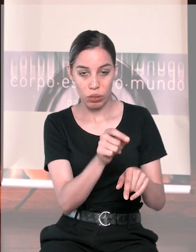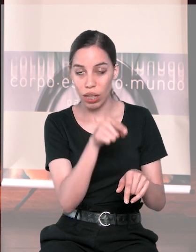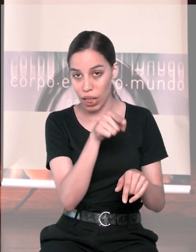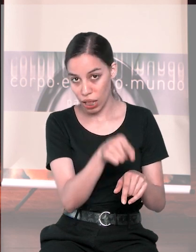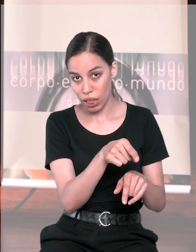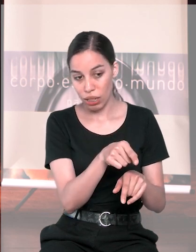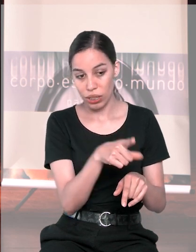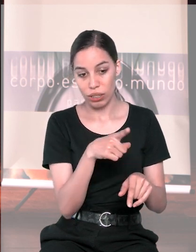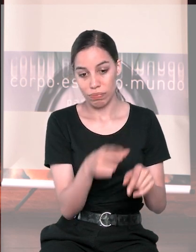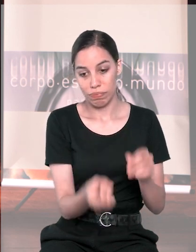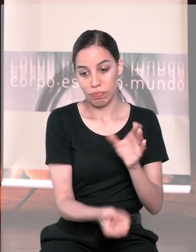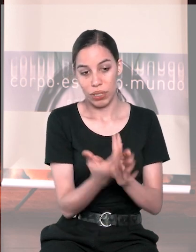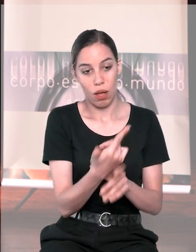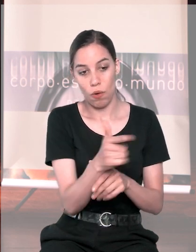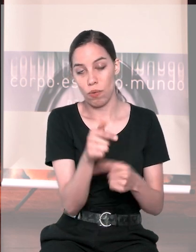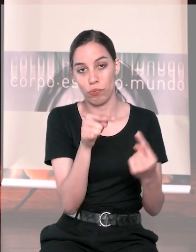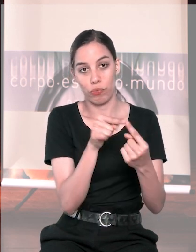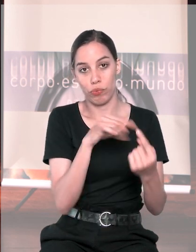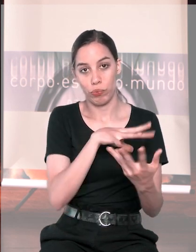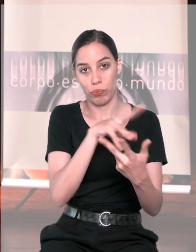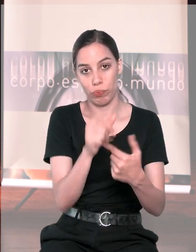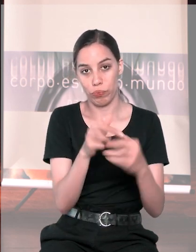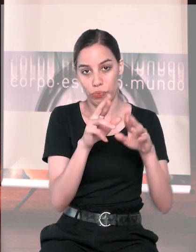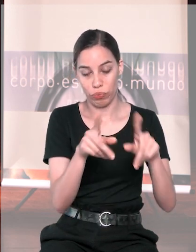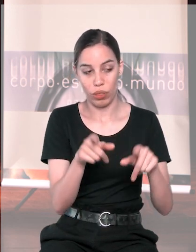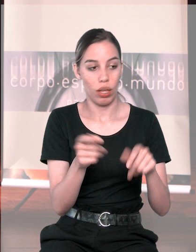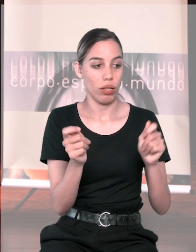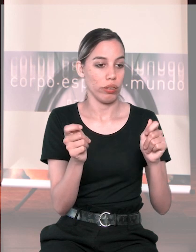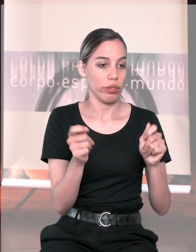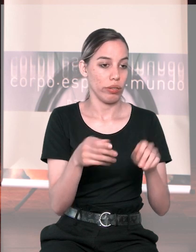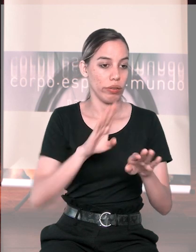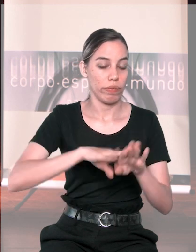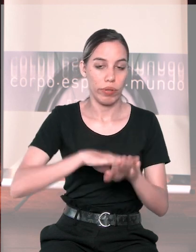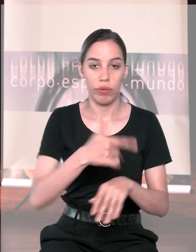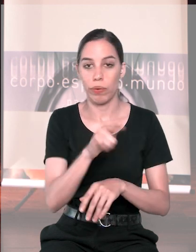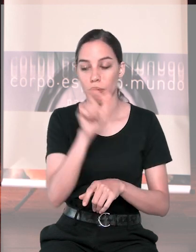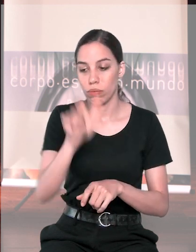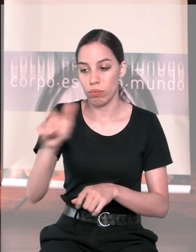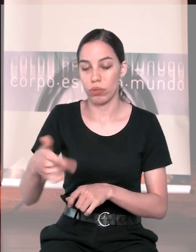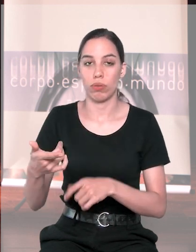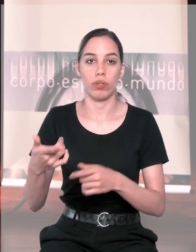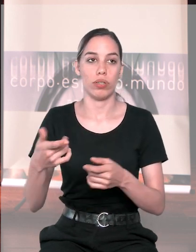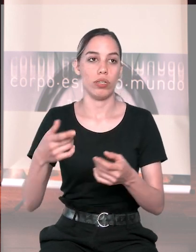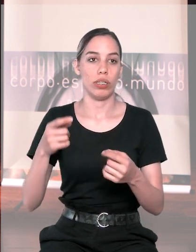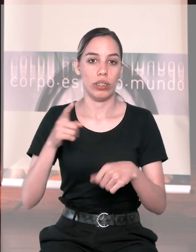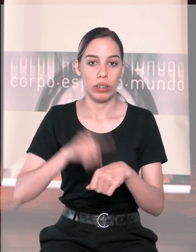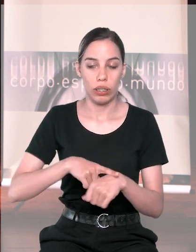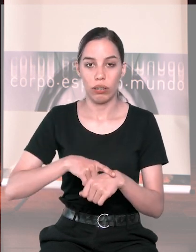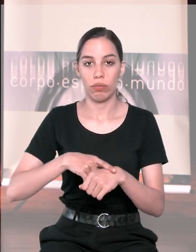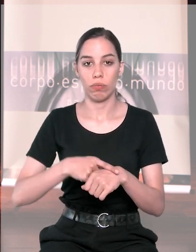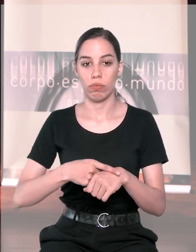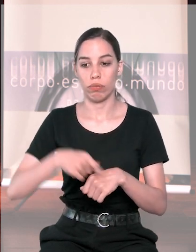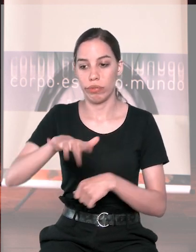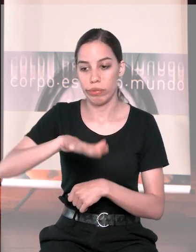outro mundo de traduções de sua forma a partir de outras pessoas, de outros tempos e de outros espaços.